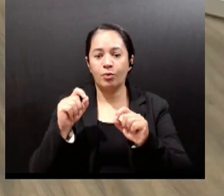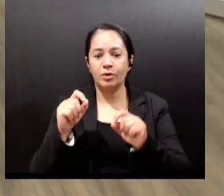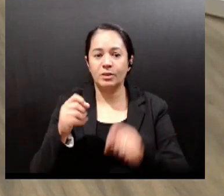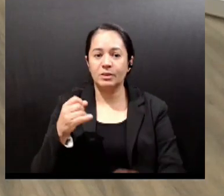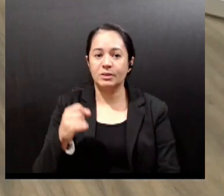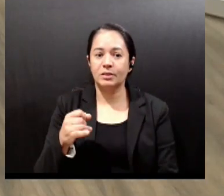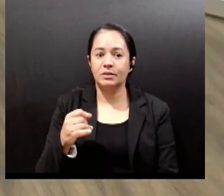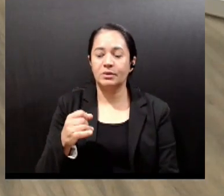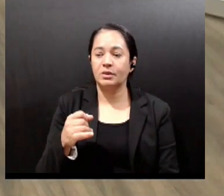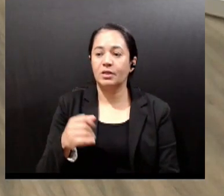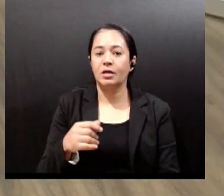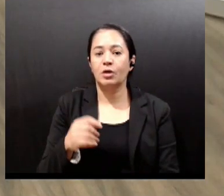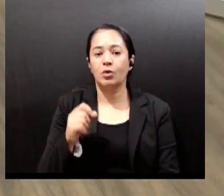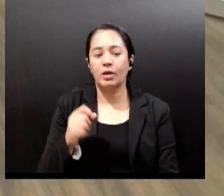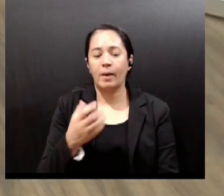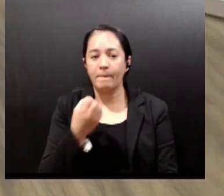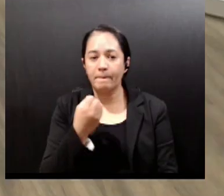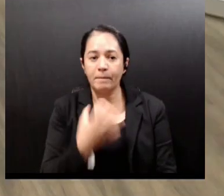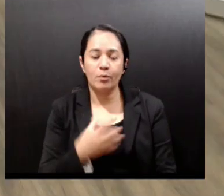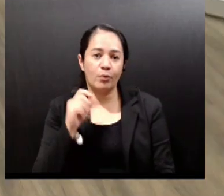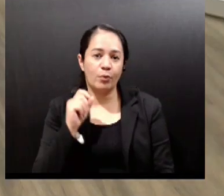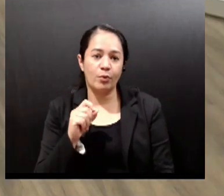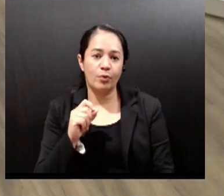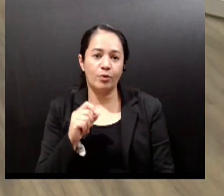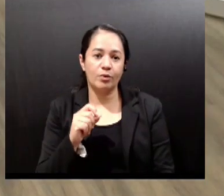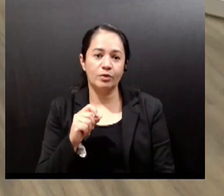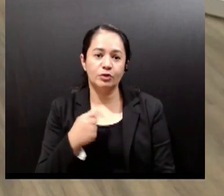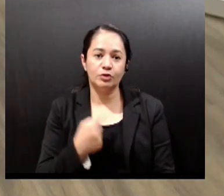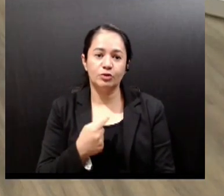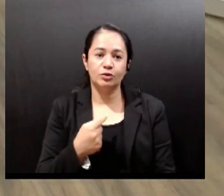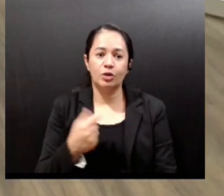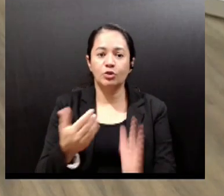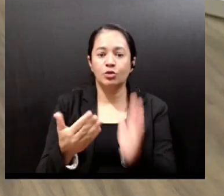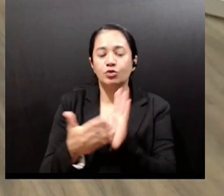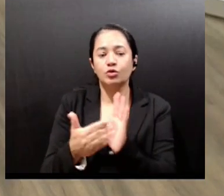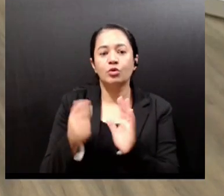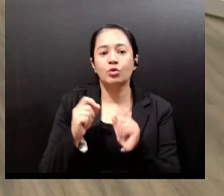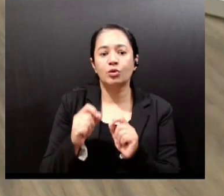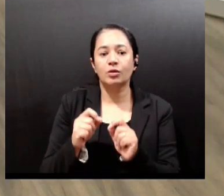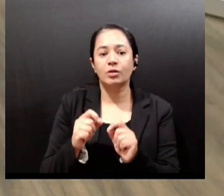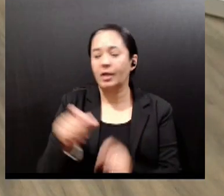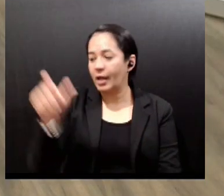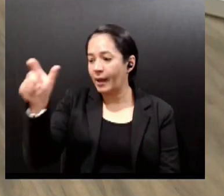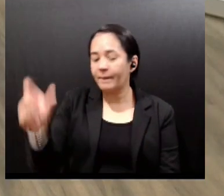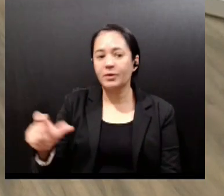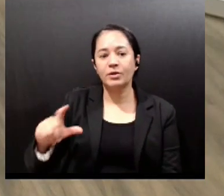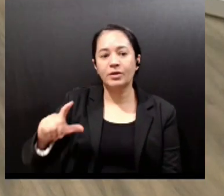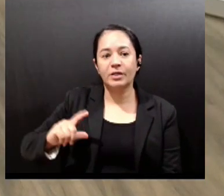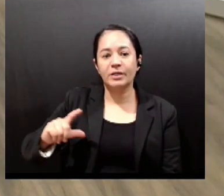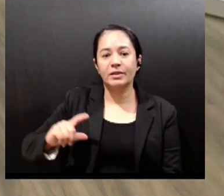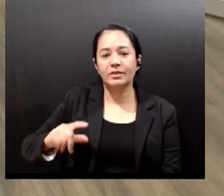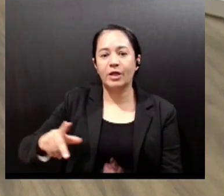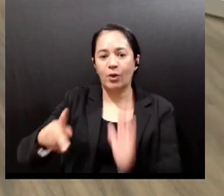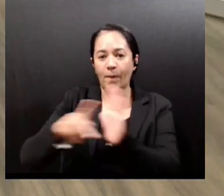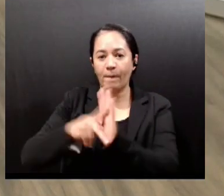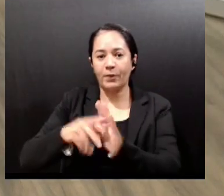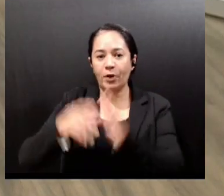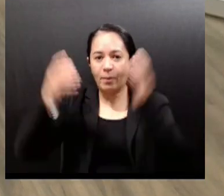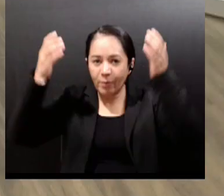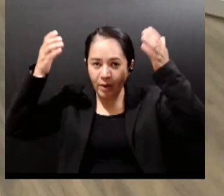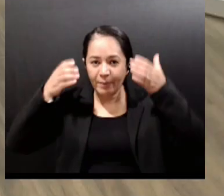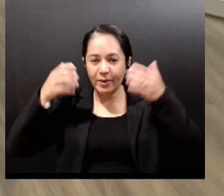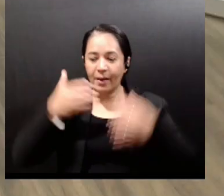para eles, ele falou, nem que a gente desse um desconto para aquela pessoa que tivesse o próprio capacete. Por